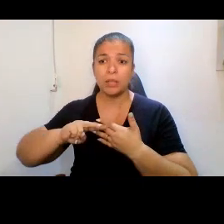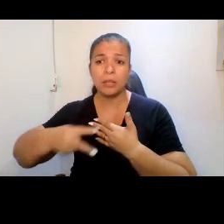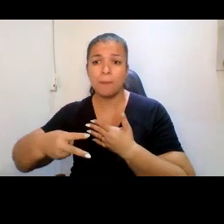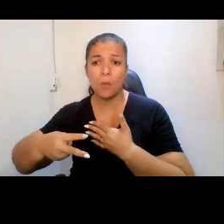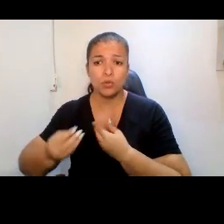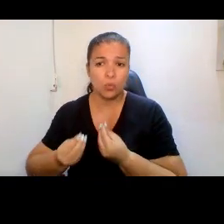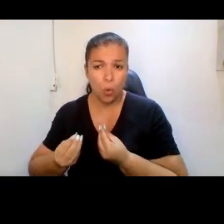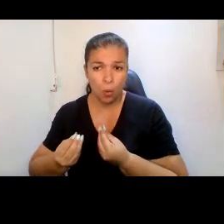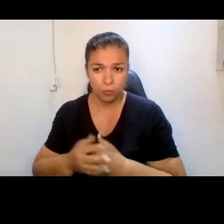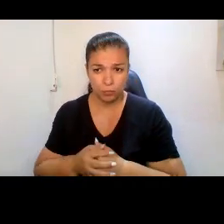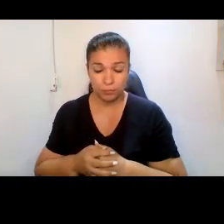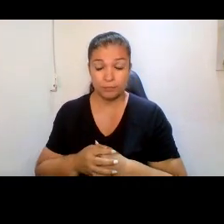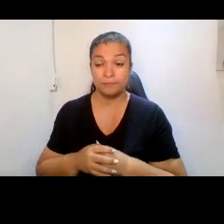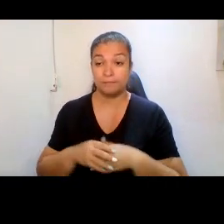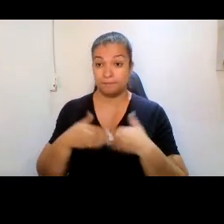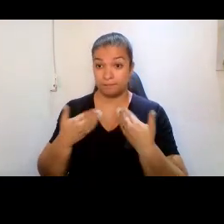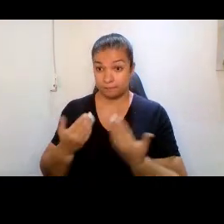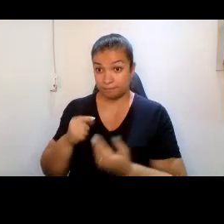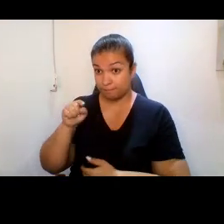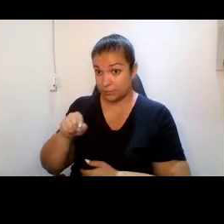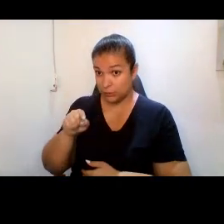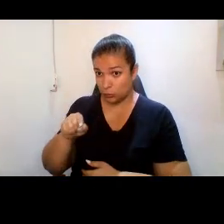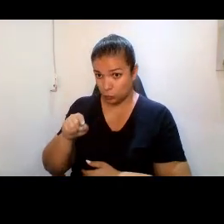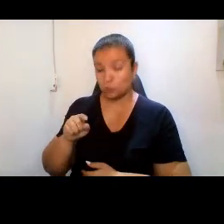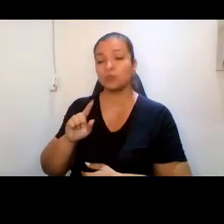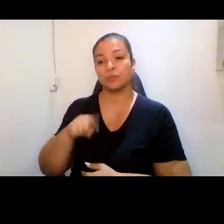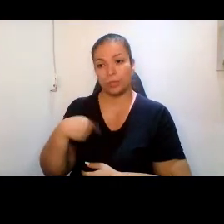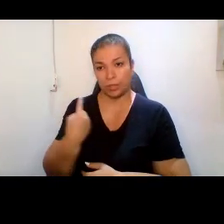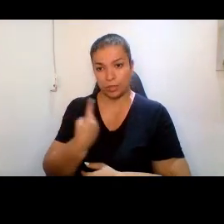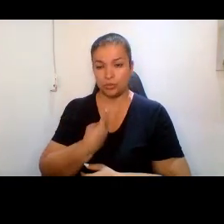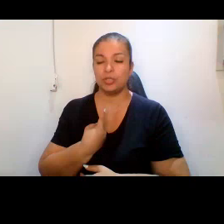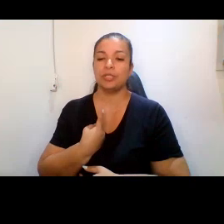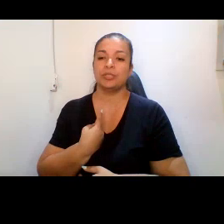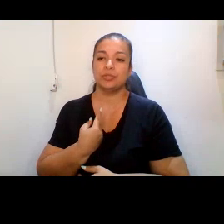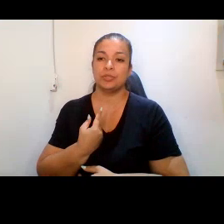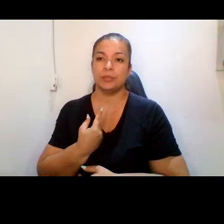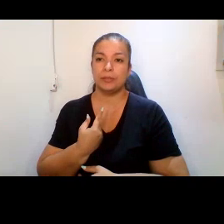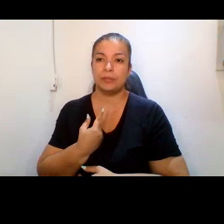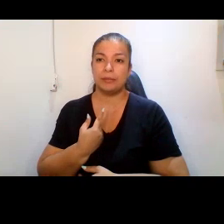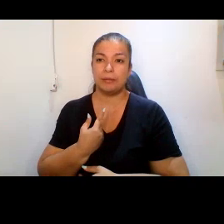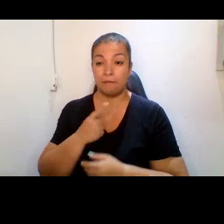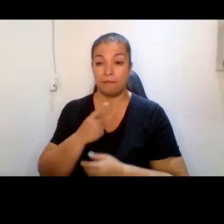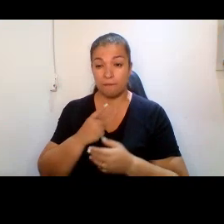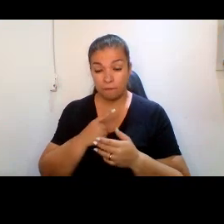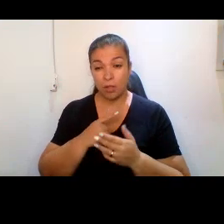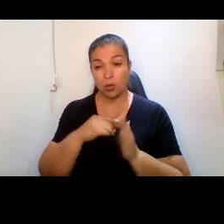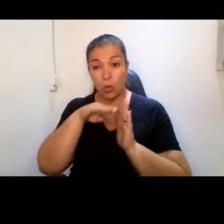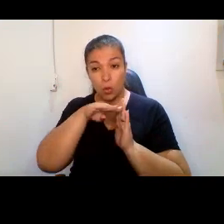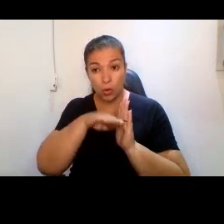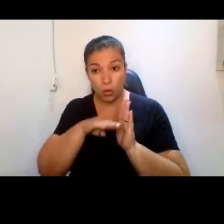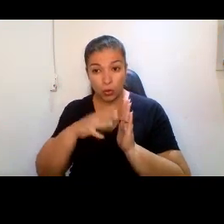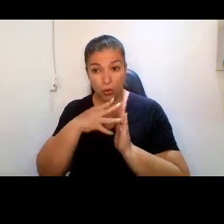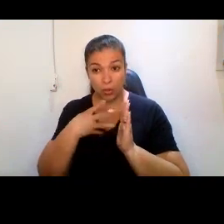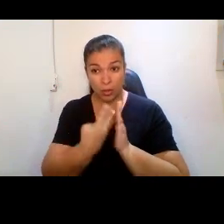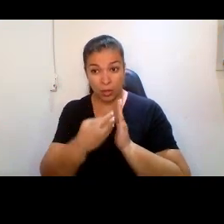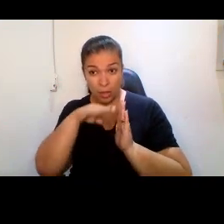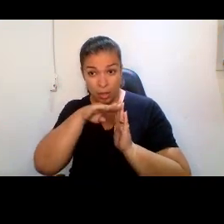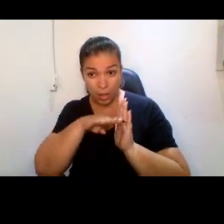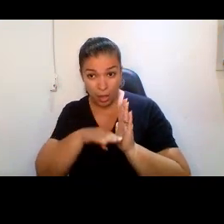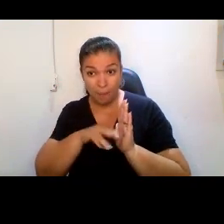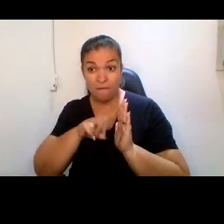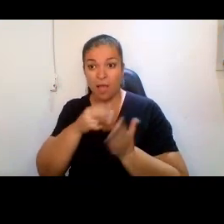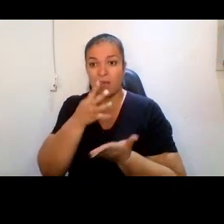Esta questão, nós estamos fazendo um cronograma e vamos gravar estas aulas. Então,